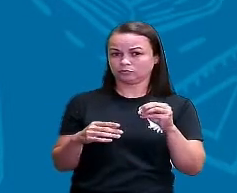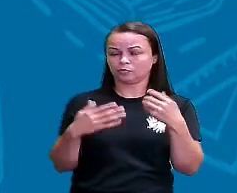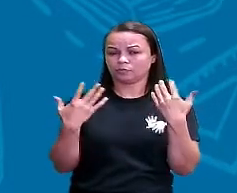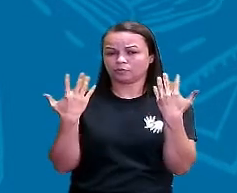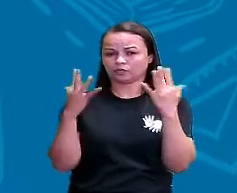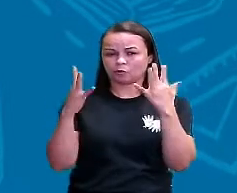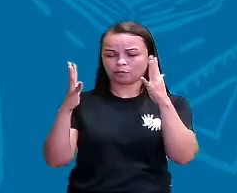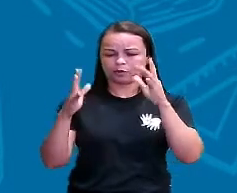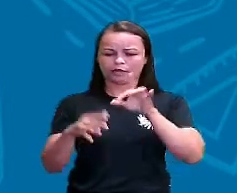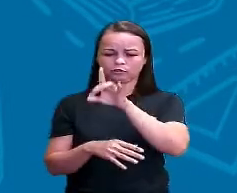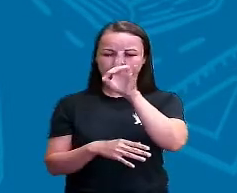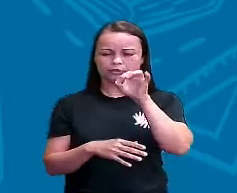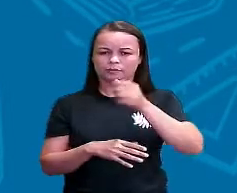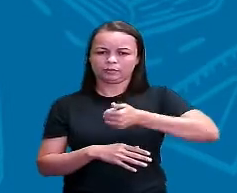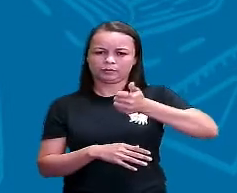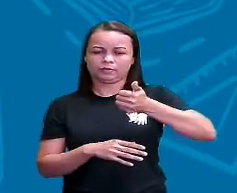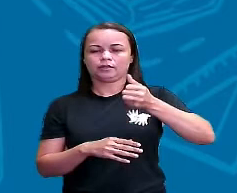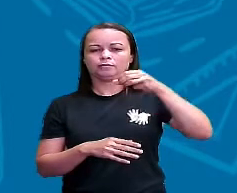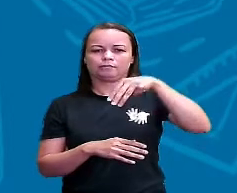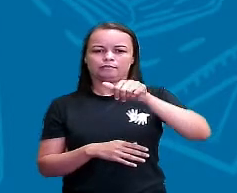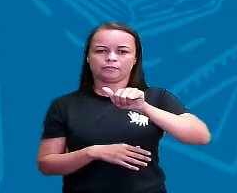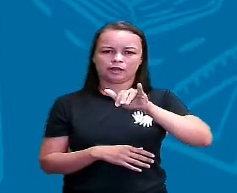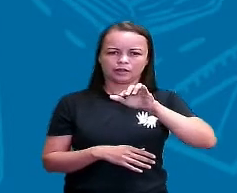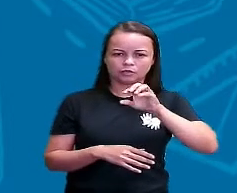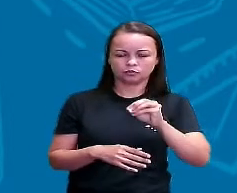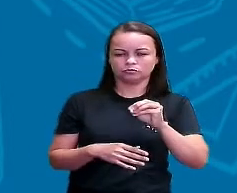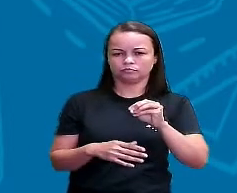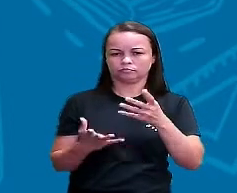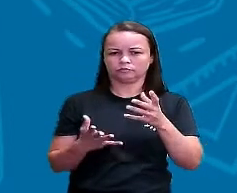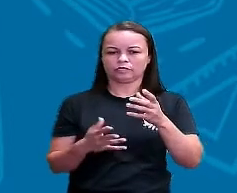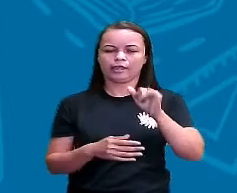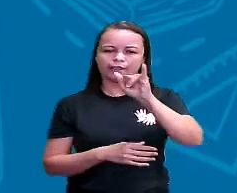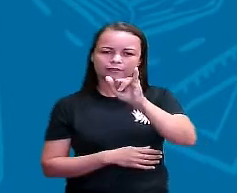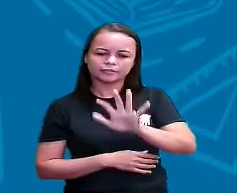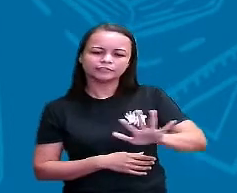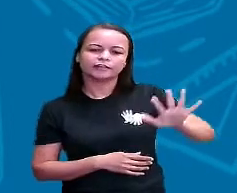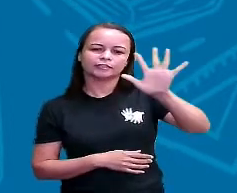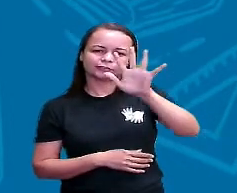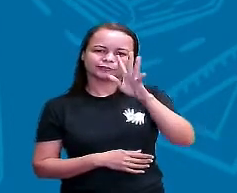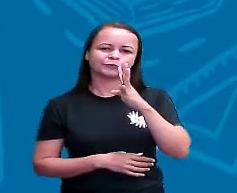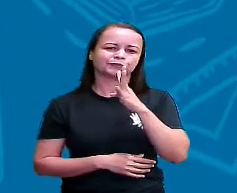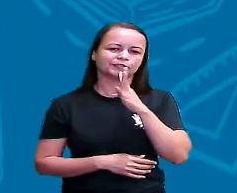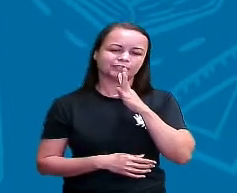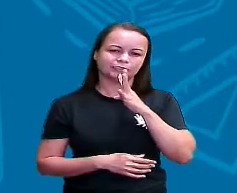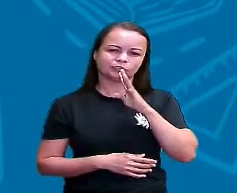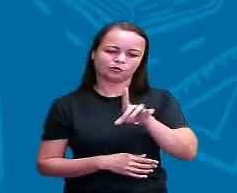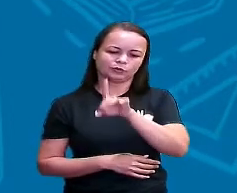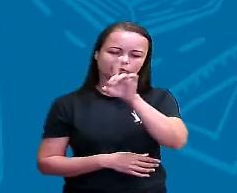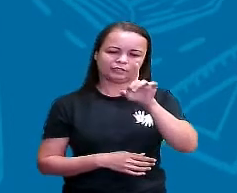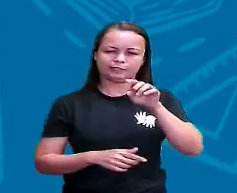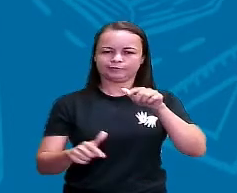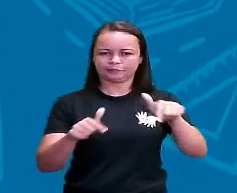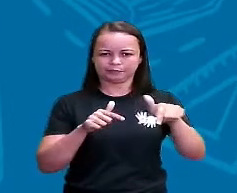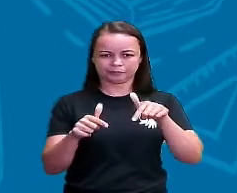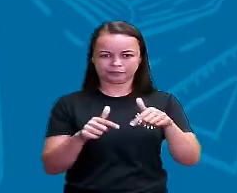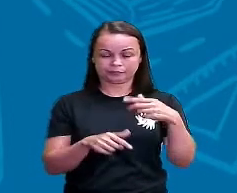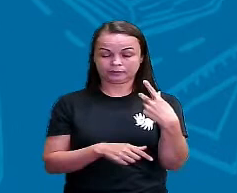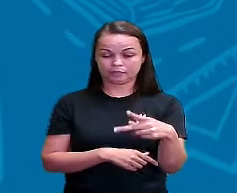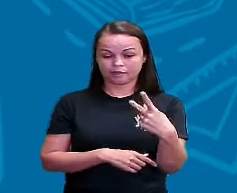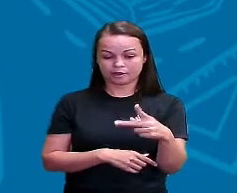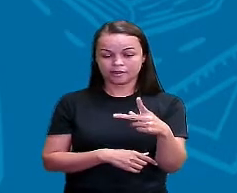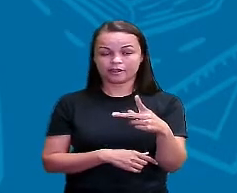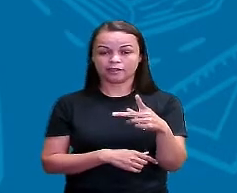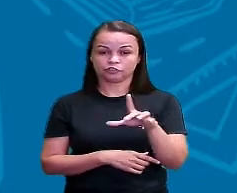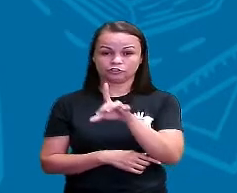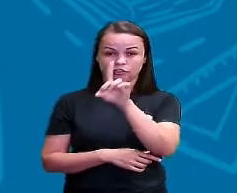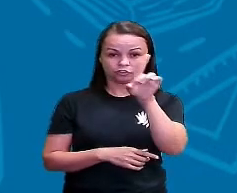1º de maio? Ó, o 1º de maio é internacionalmente conhecido como o Dia do Trabalhador. Esta data